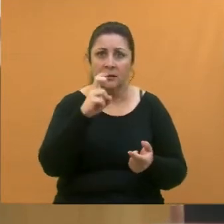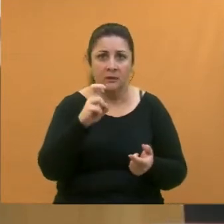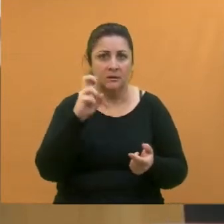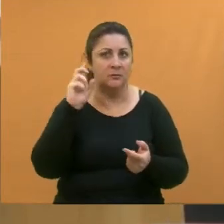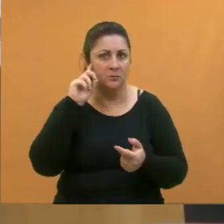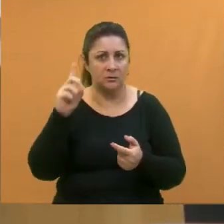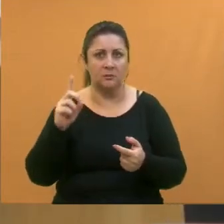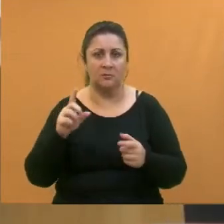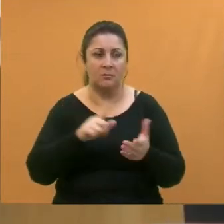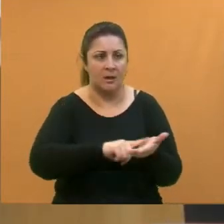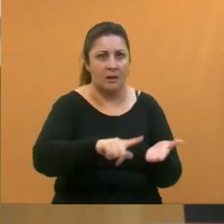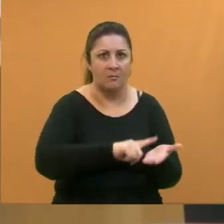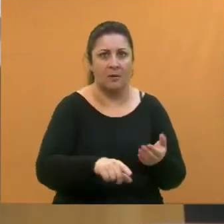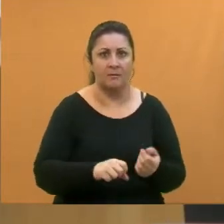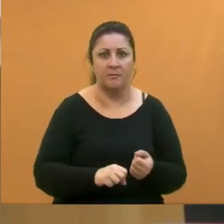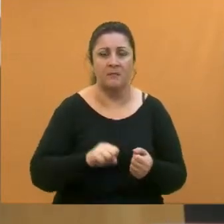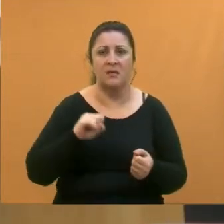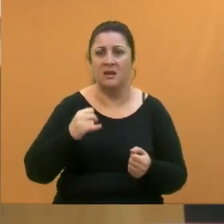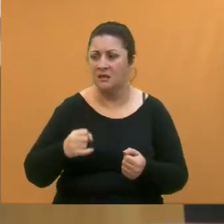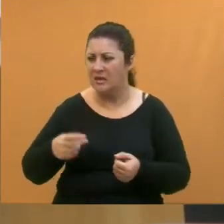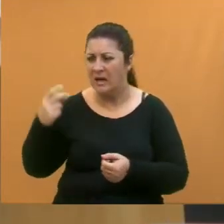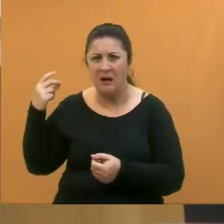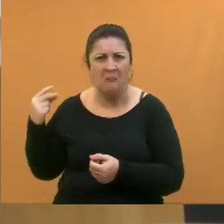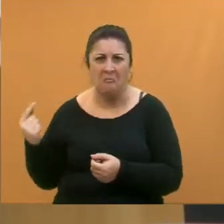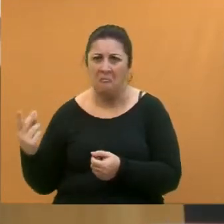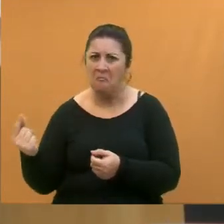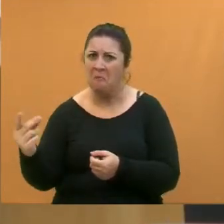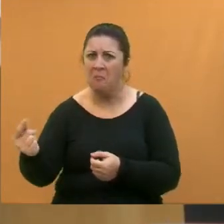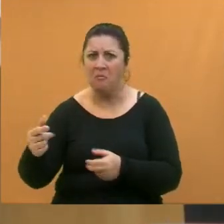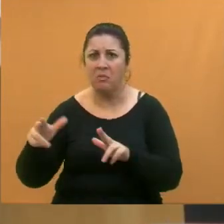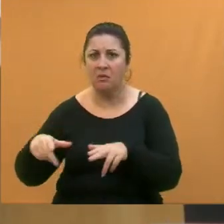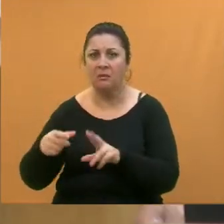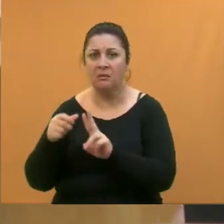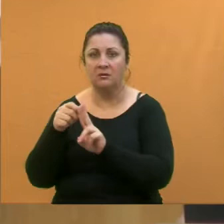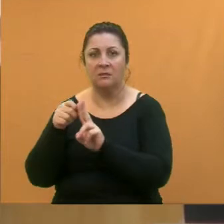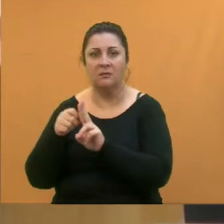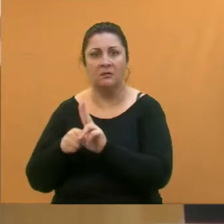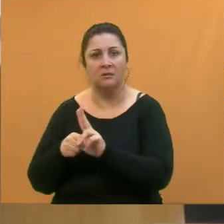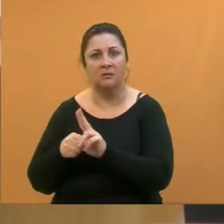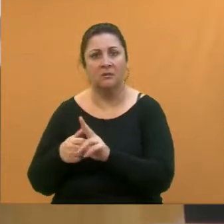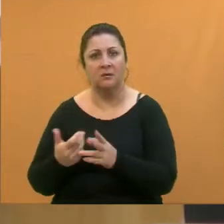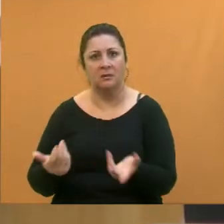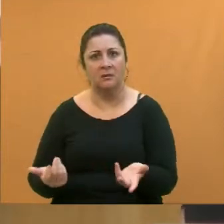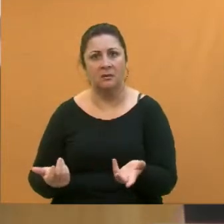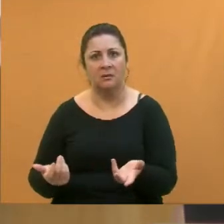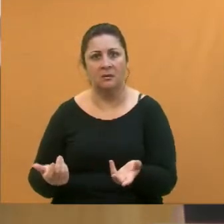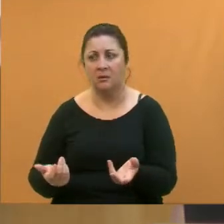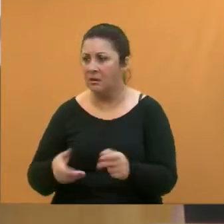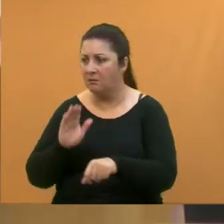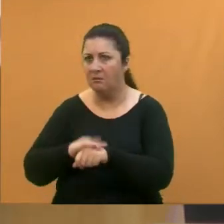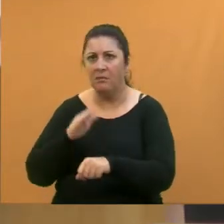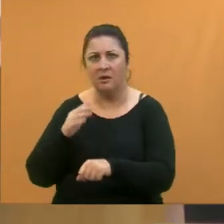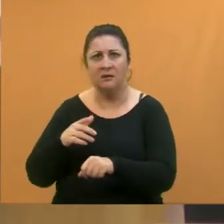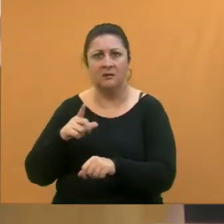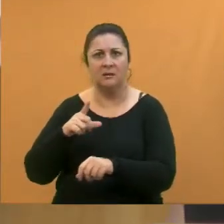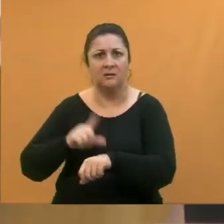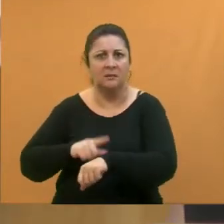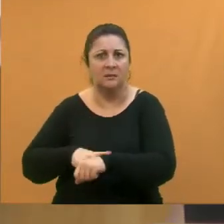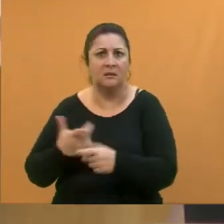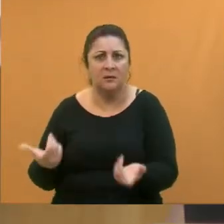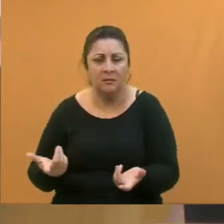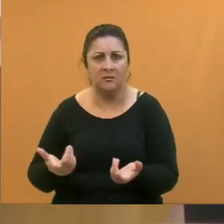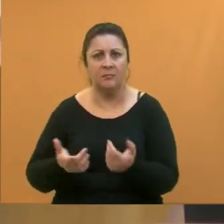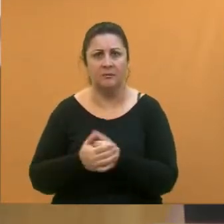limpar. Mas o cara que já faz mais de ano que não limpa, ele vai ter 2 meses. Ele ainda vai ter mais um mês,